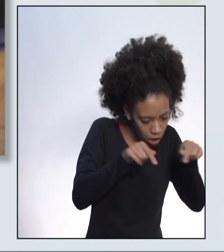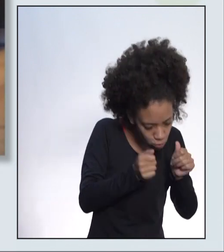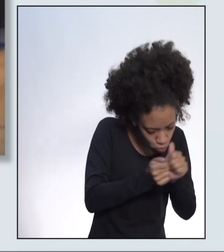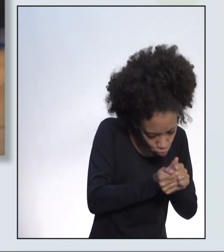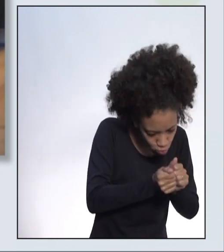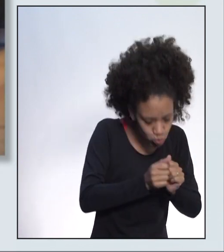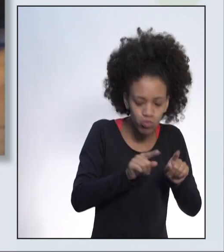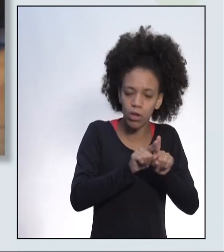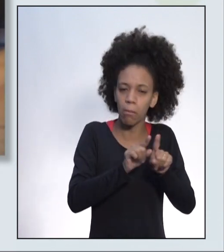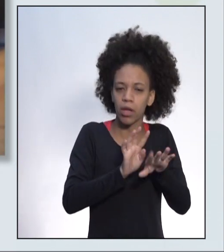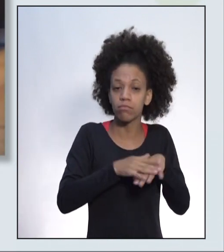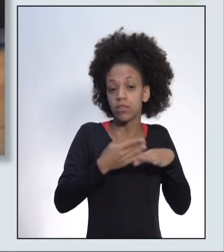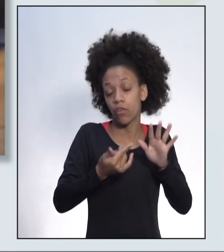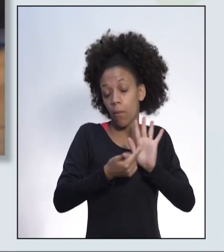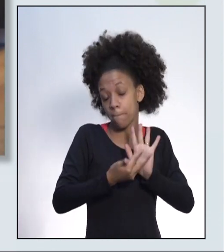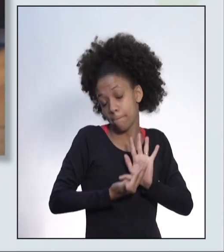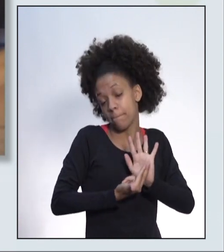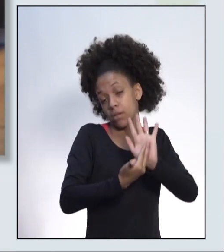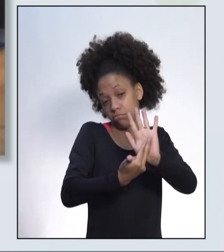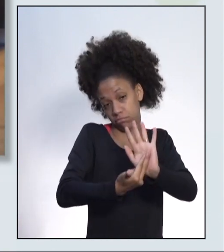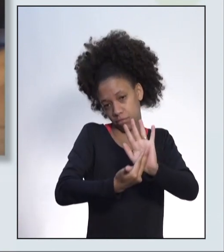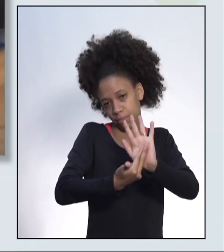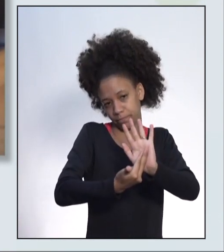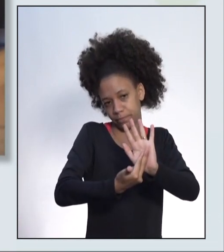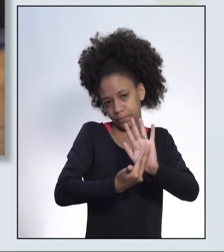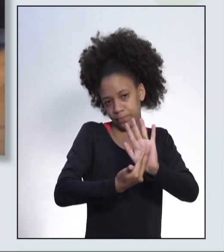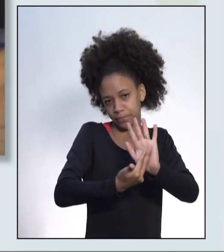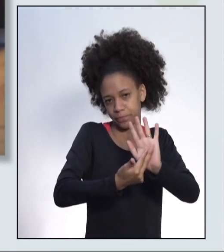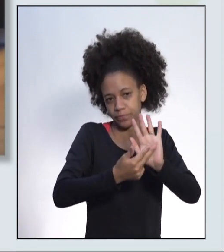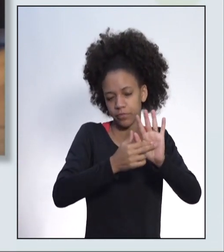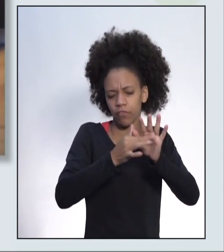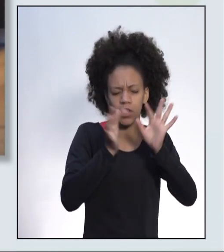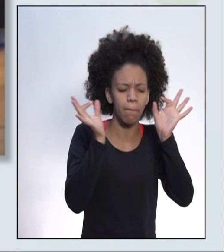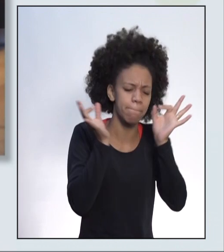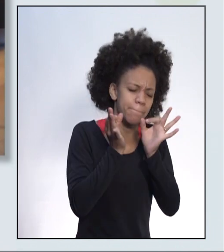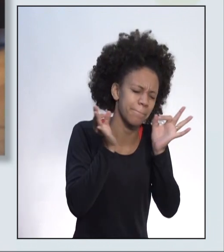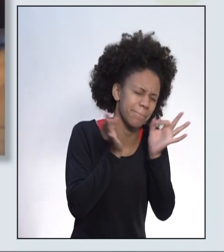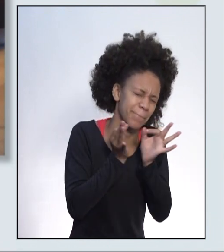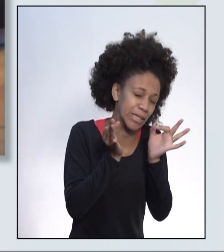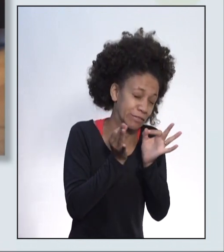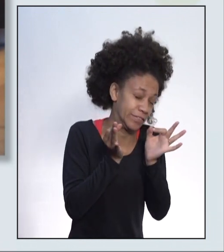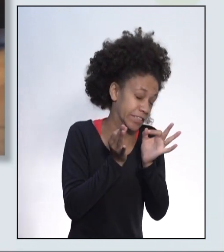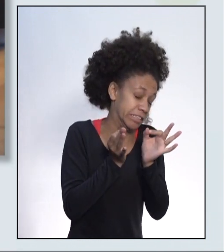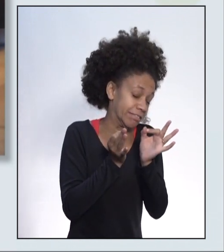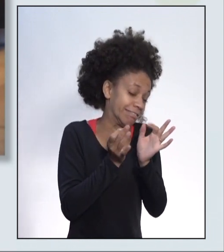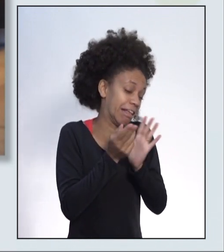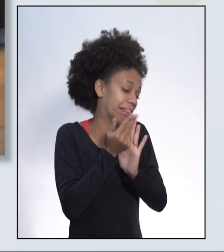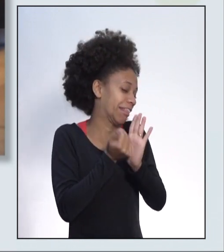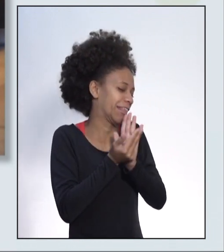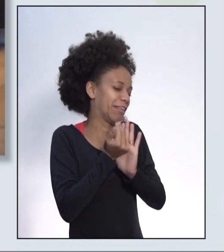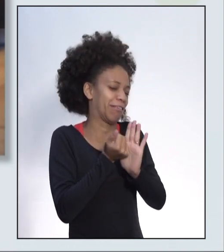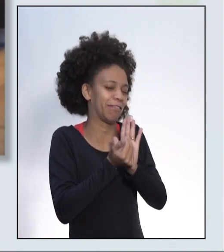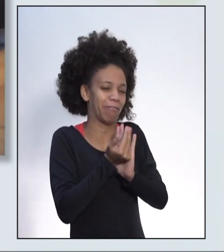aqui, vamos lá, vou representar. Veja que eu sou uma ótima desenhista.